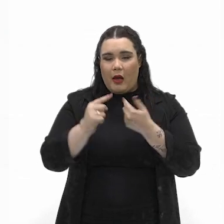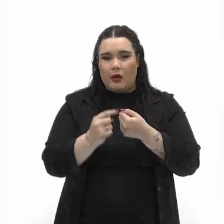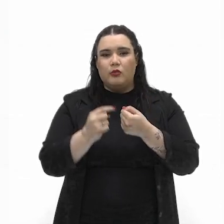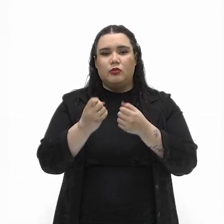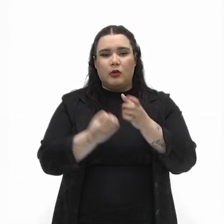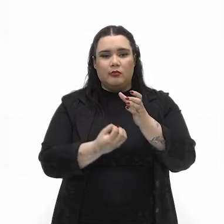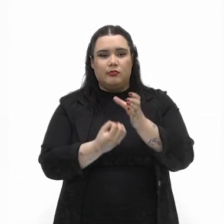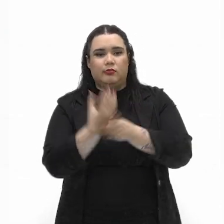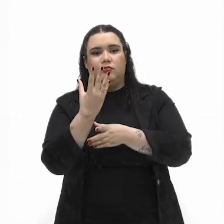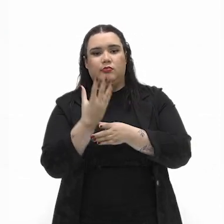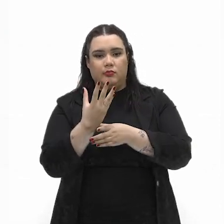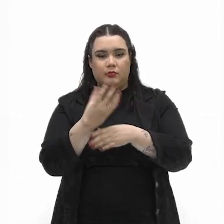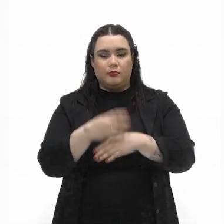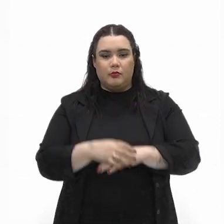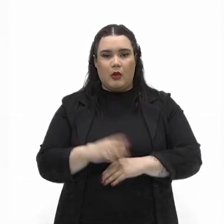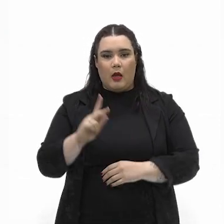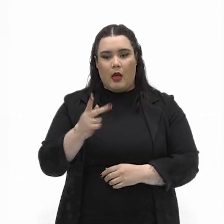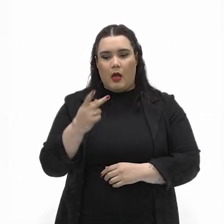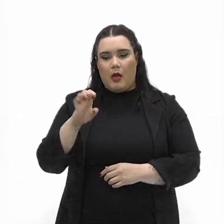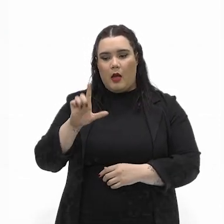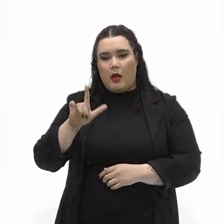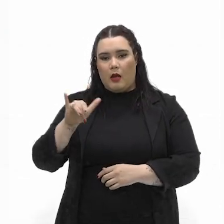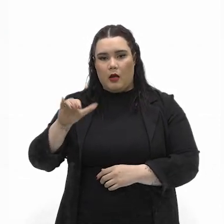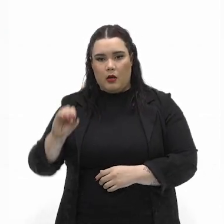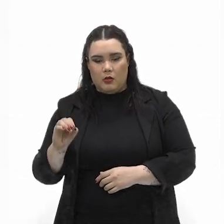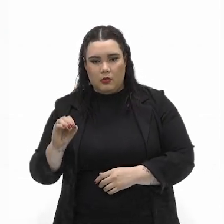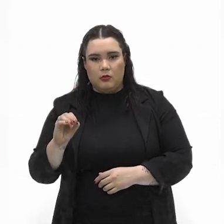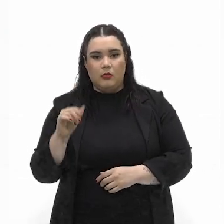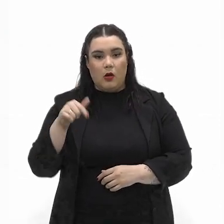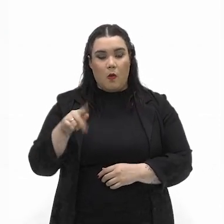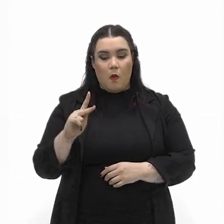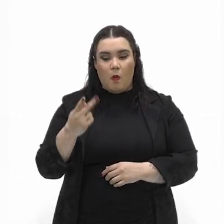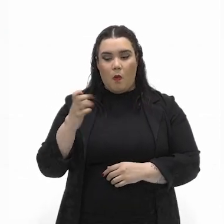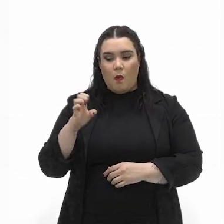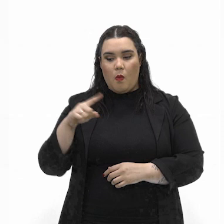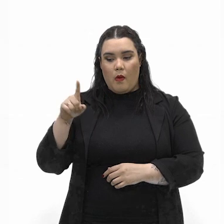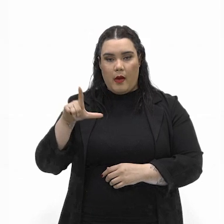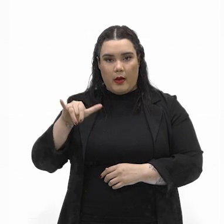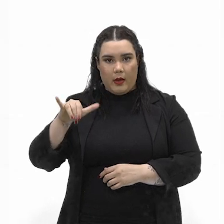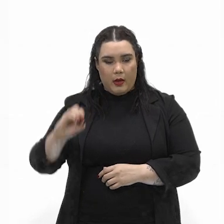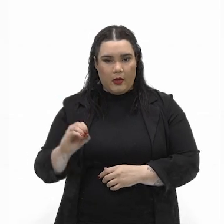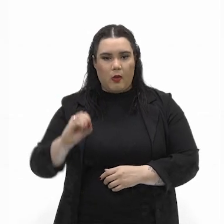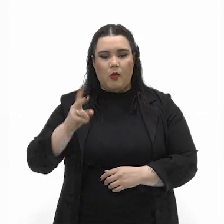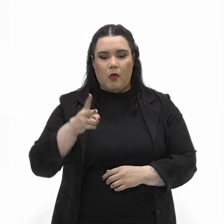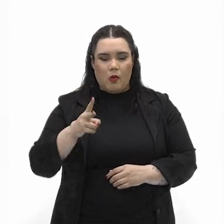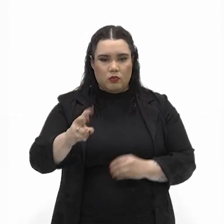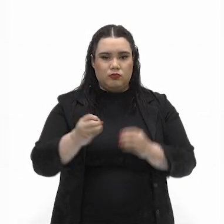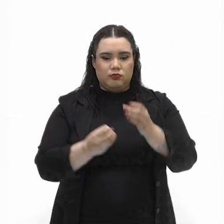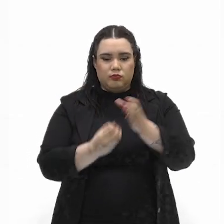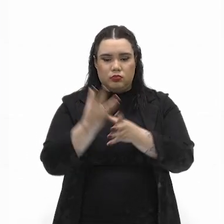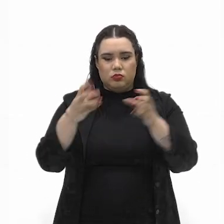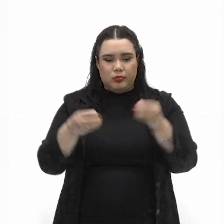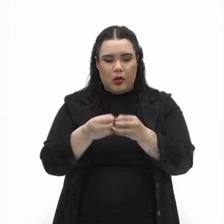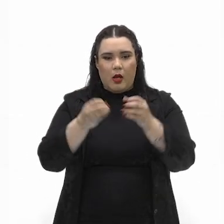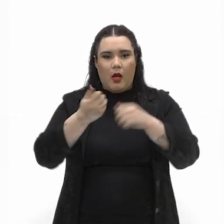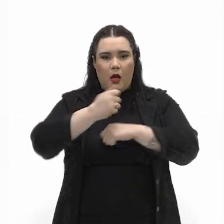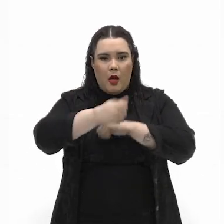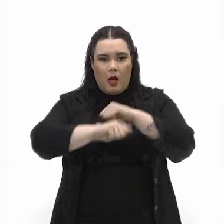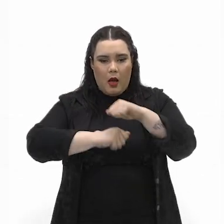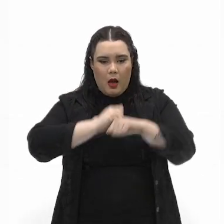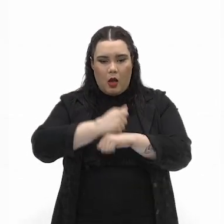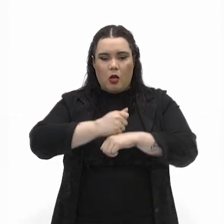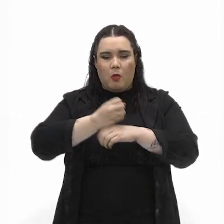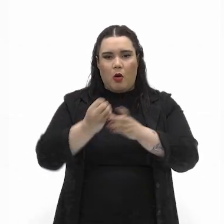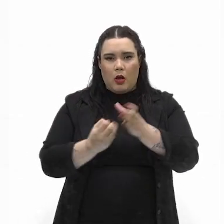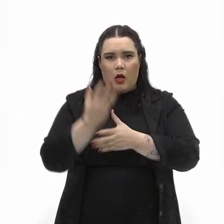coisa interessante no Sol é que esse hélio também vai continuar se fundindo e vai gerar átomos cada vez mais